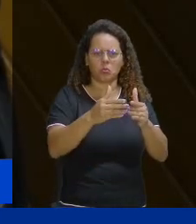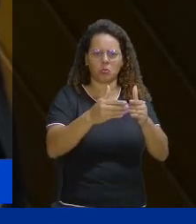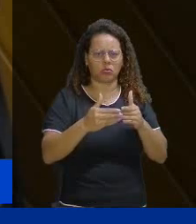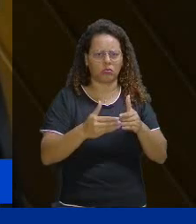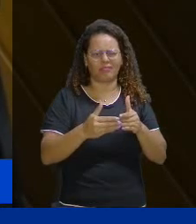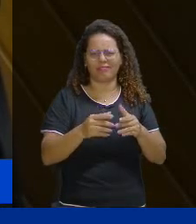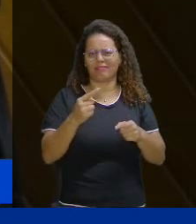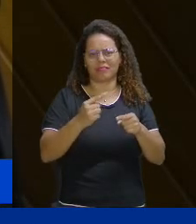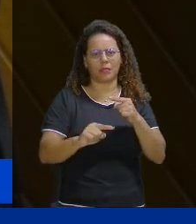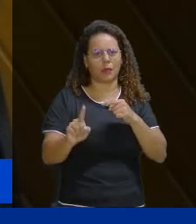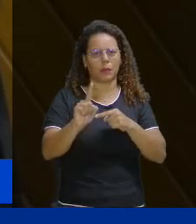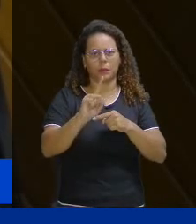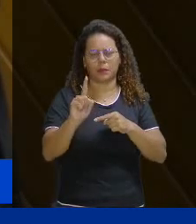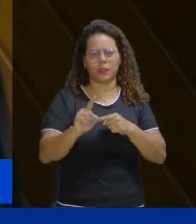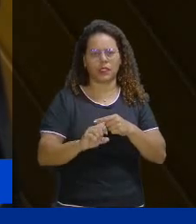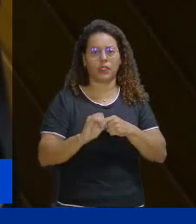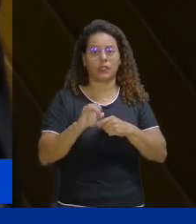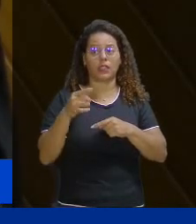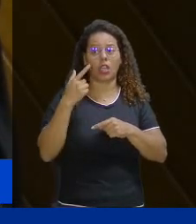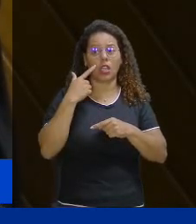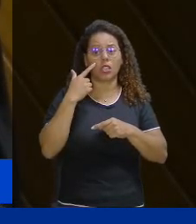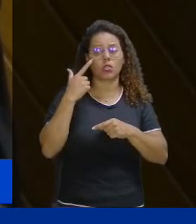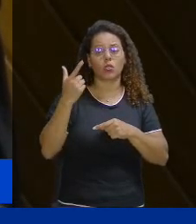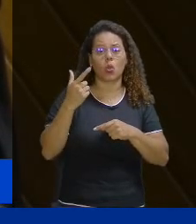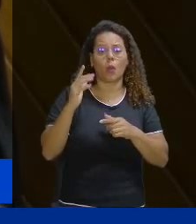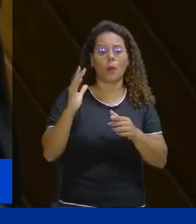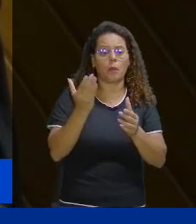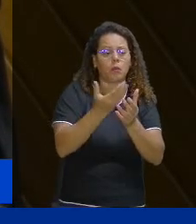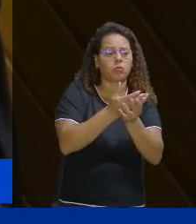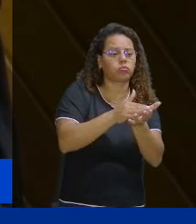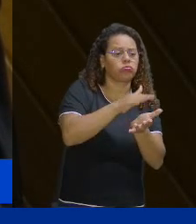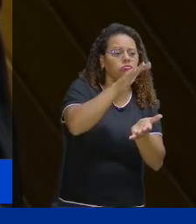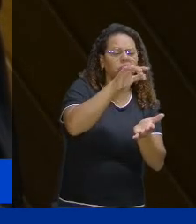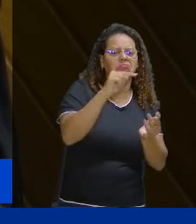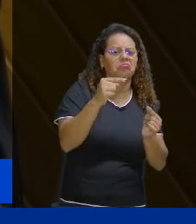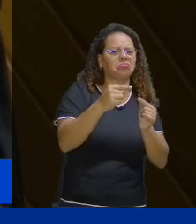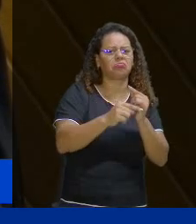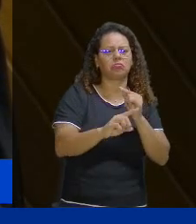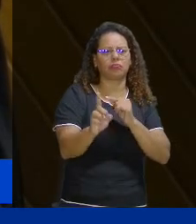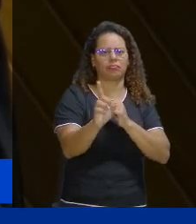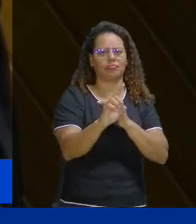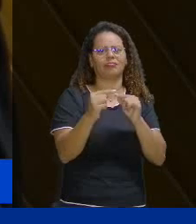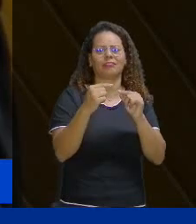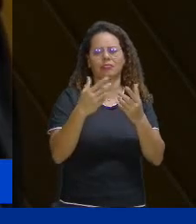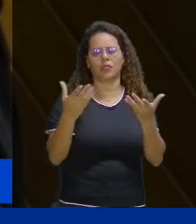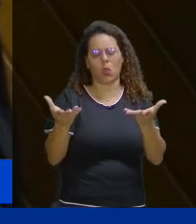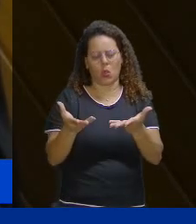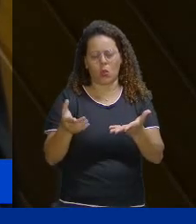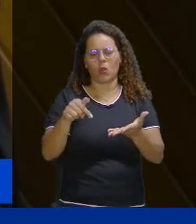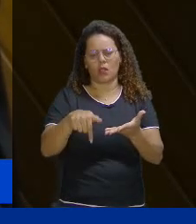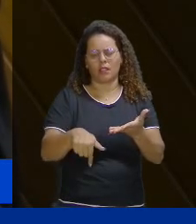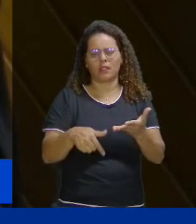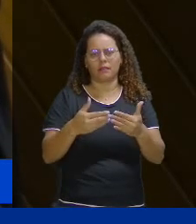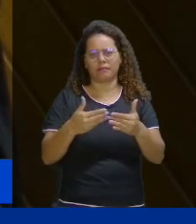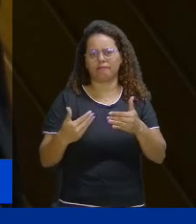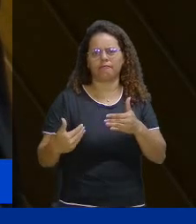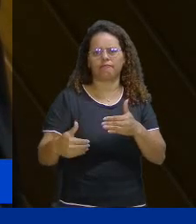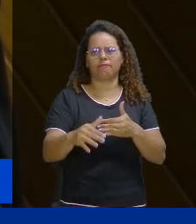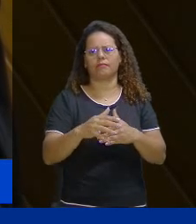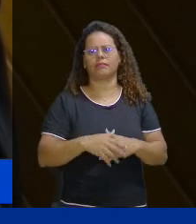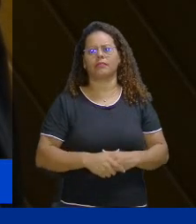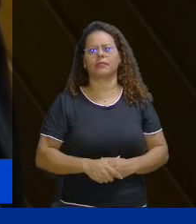segurança, é caso de não conhecimento, tá? É caso de não processamento, tá, da ação, justamente tá considerando